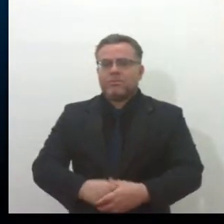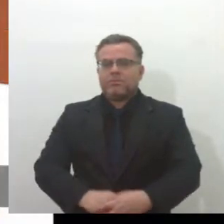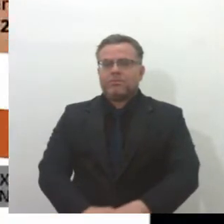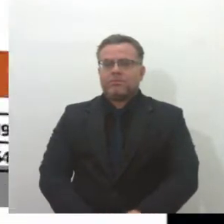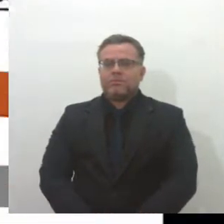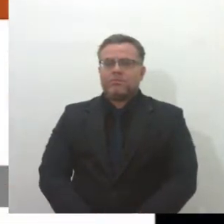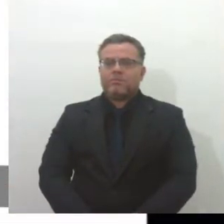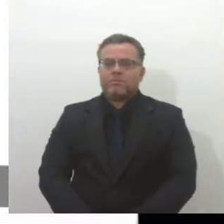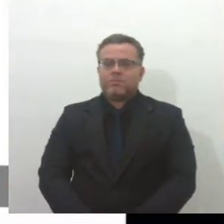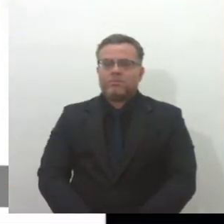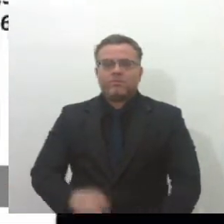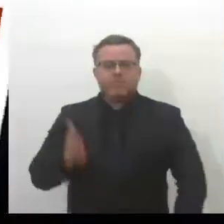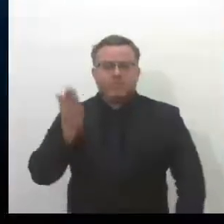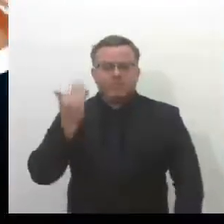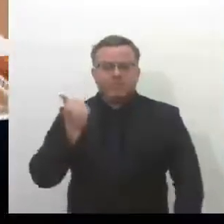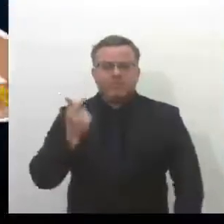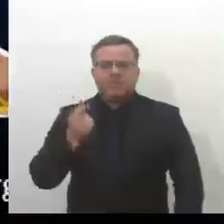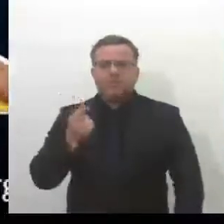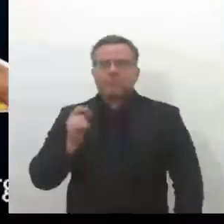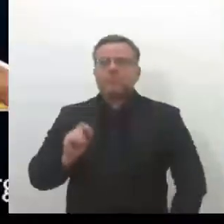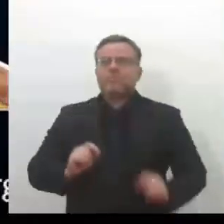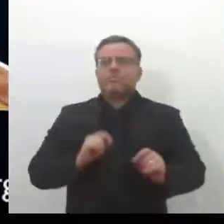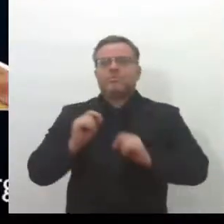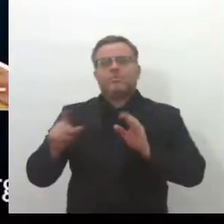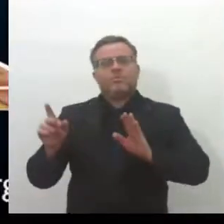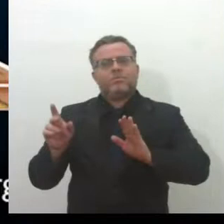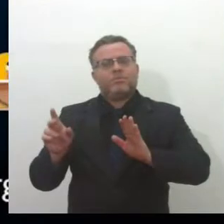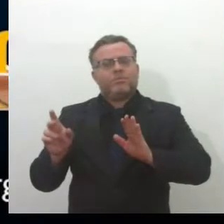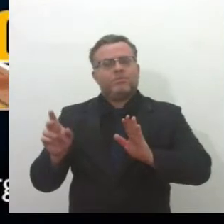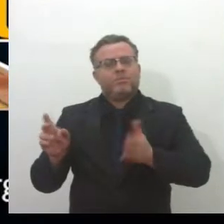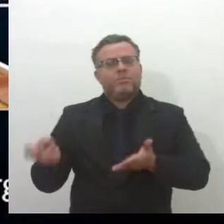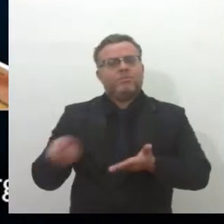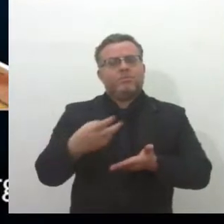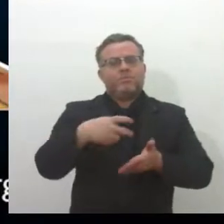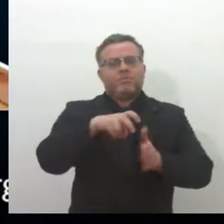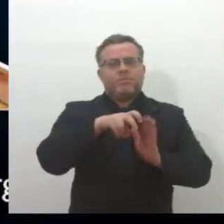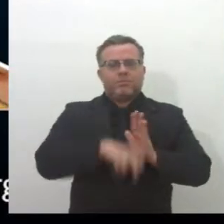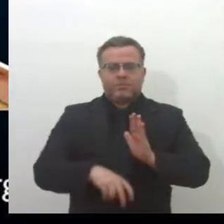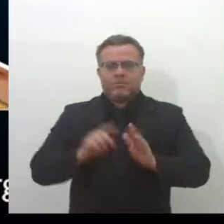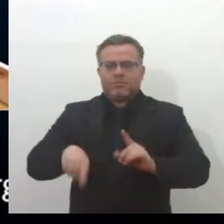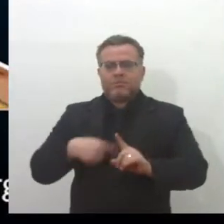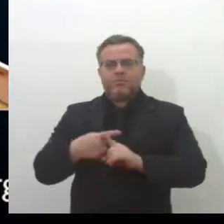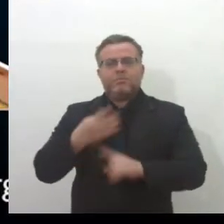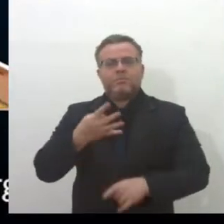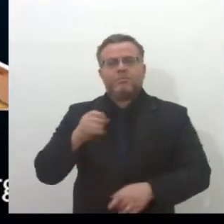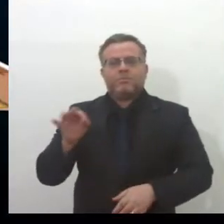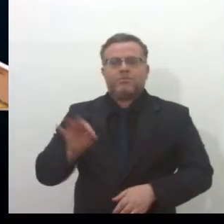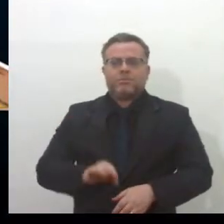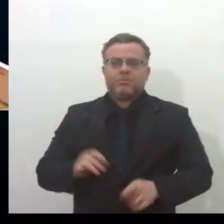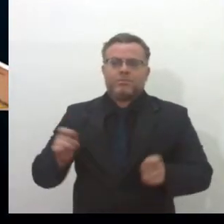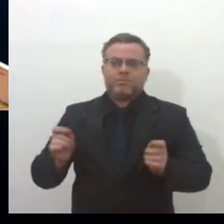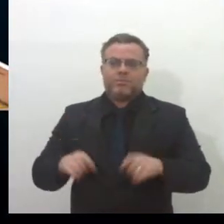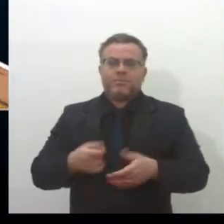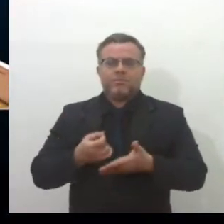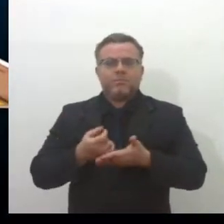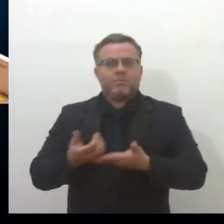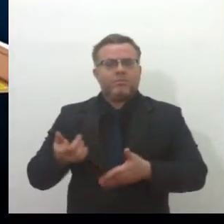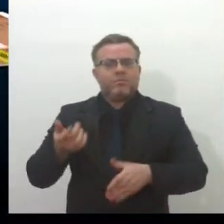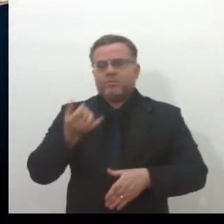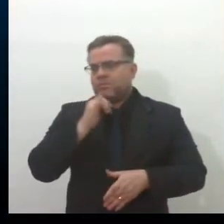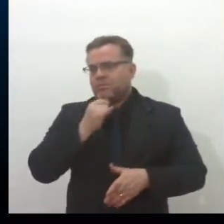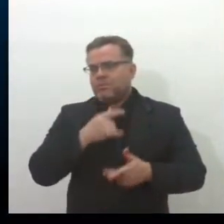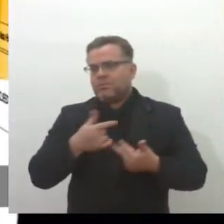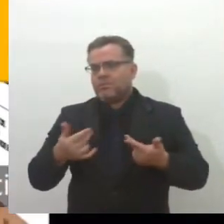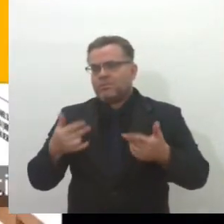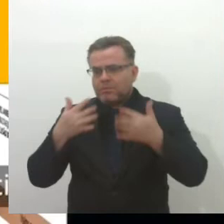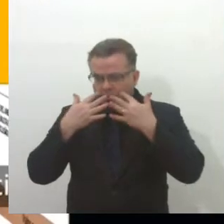Sabia? Tributos e encargos setoriais representam mais de 40% do valor da sua conta de energia. Fique ligado em cada um